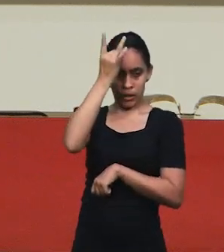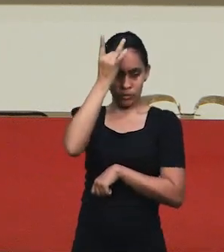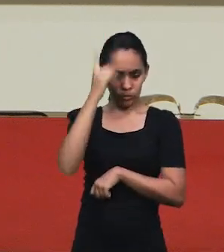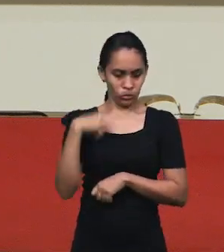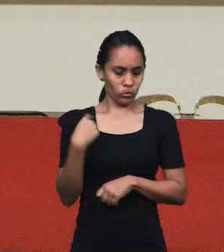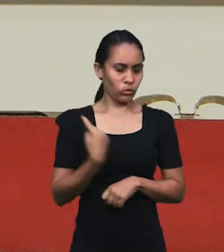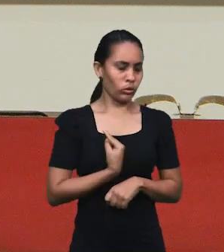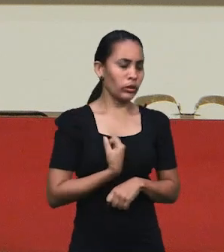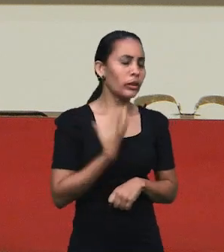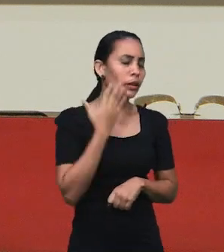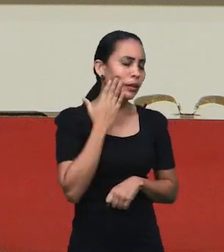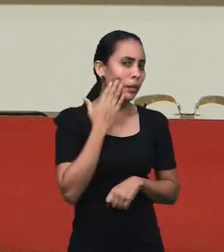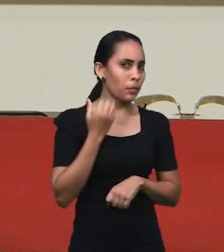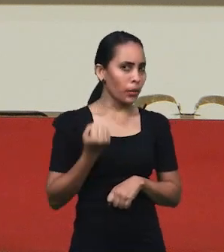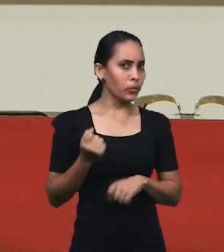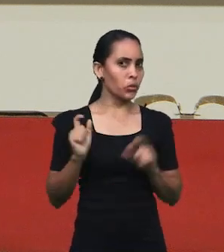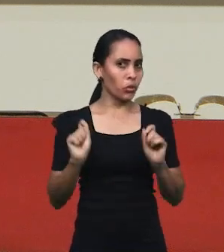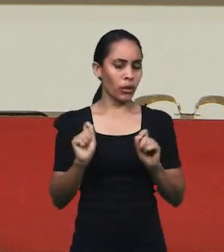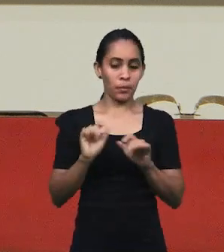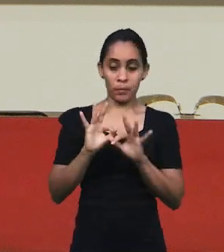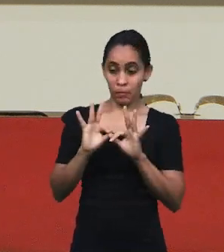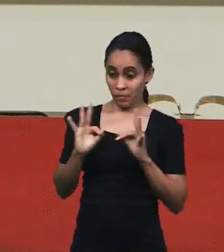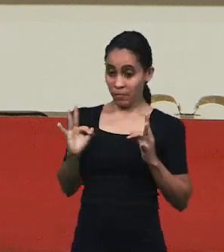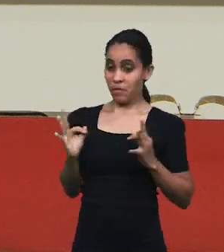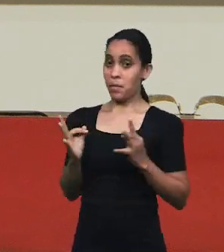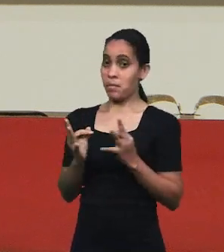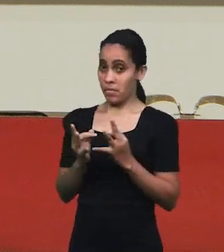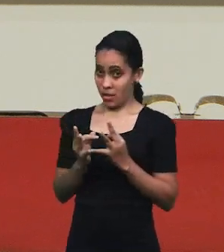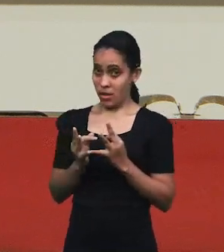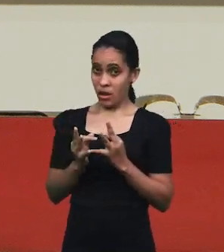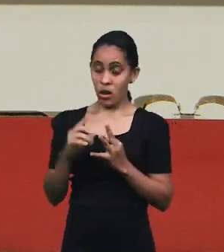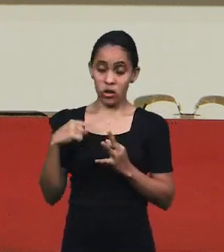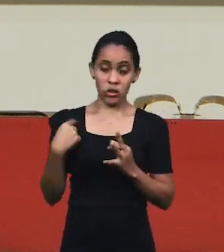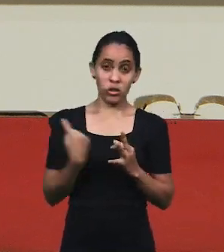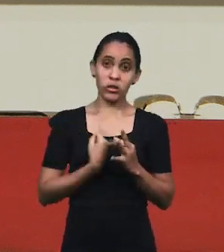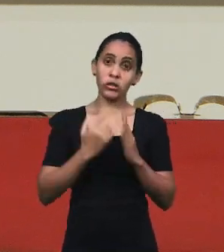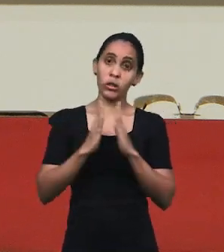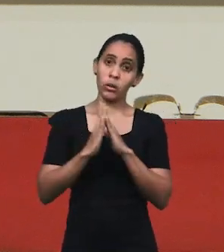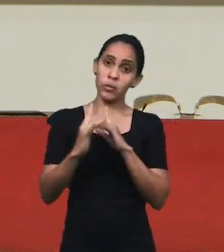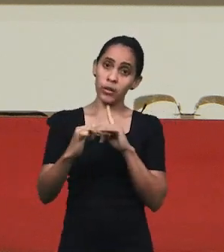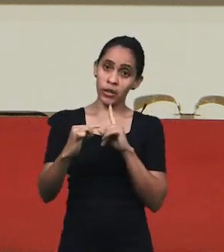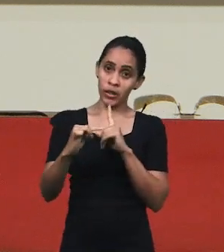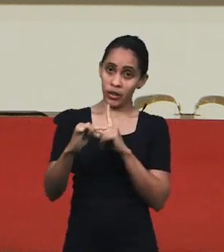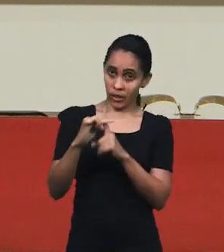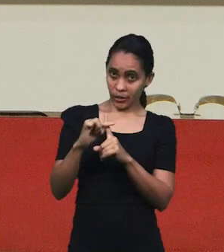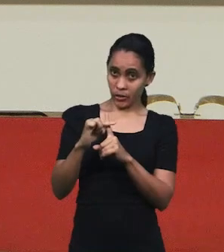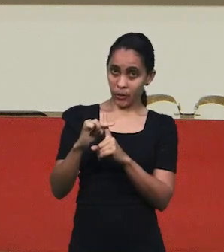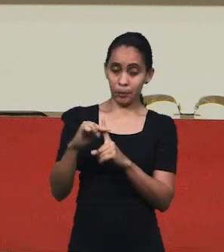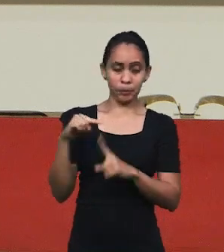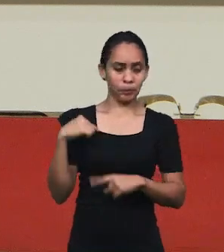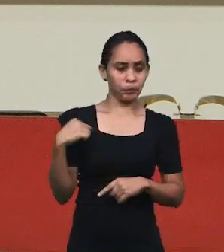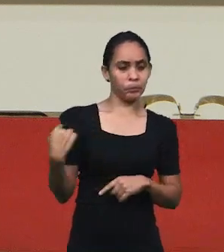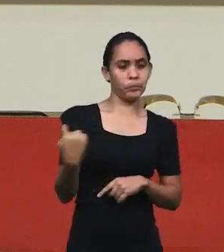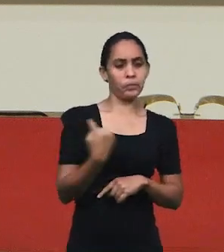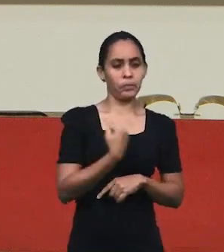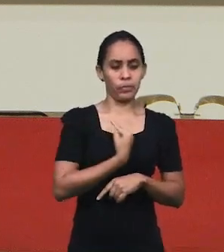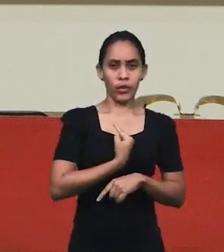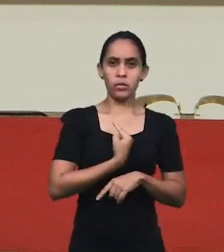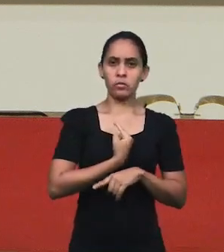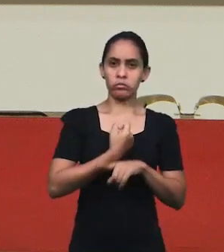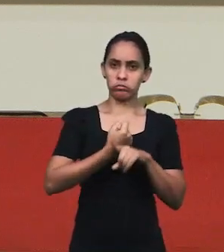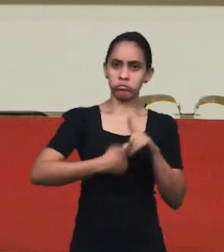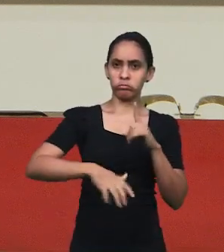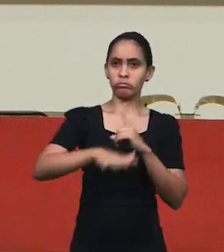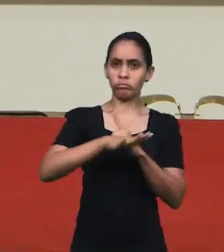como igreja, como cidadão, da nossa dívida com essa corporação, que coloca a